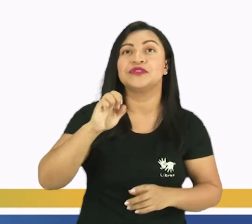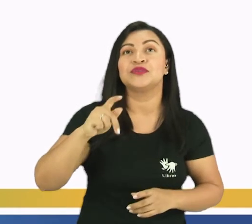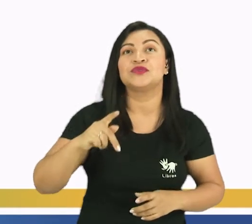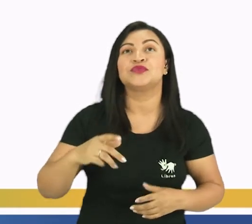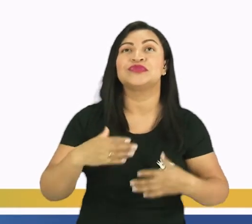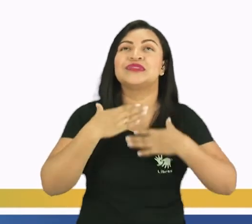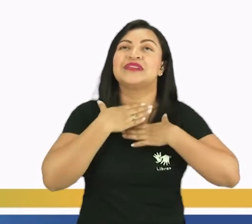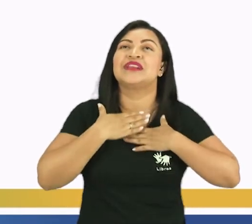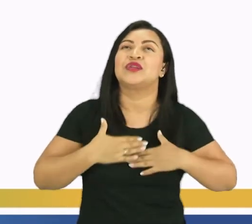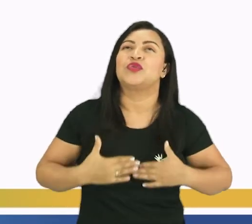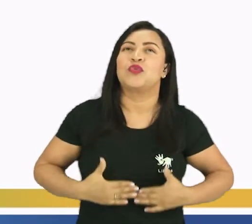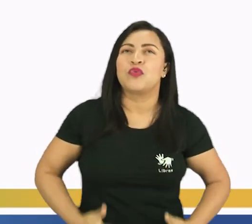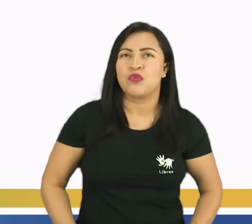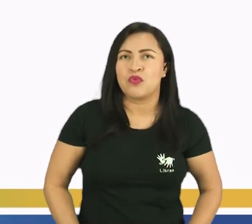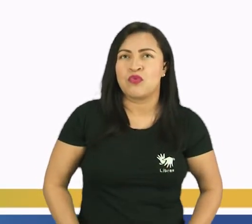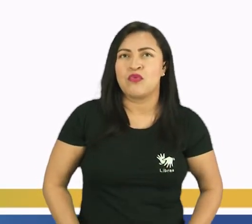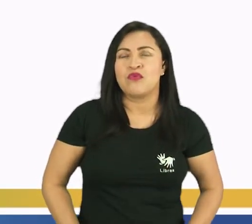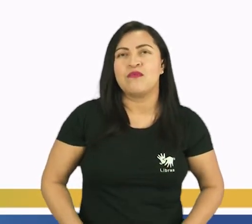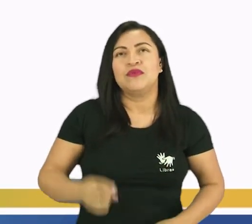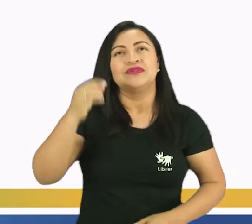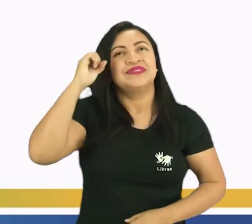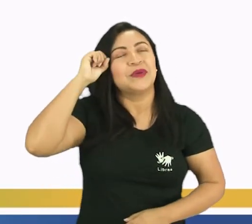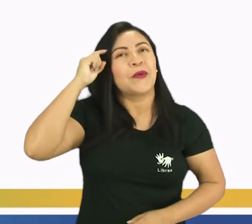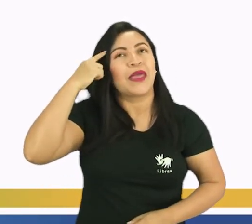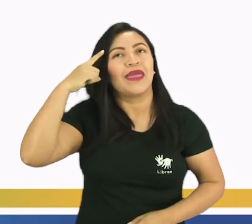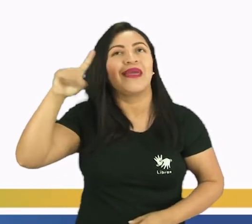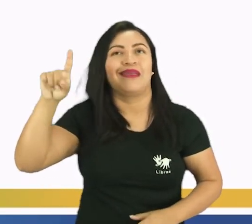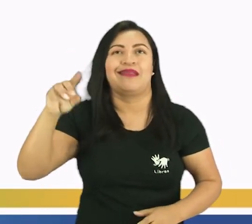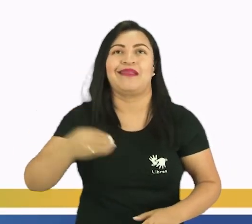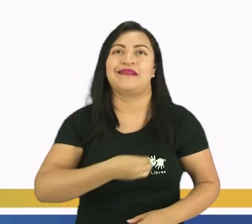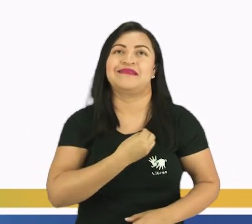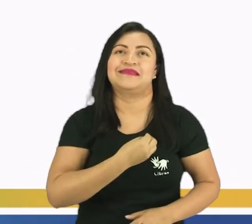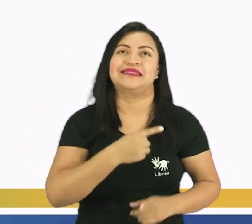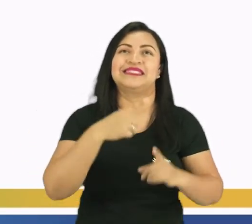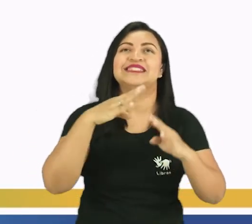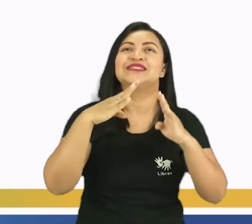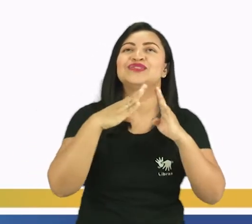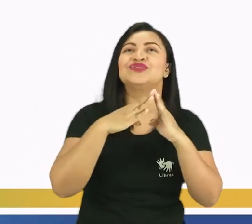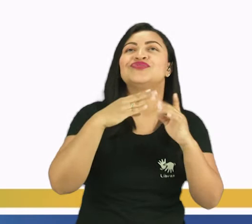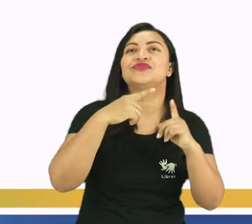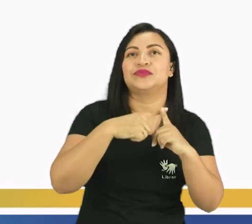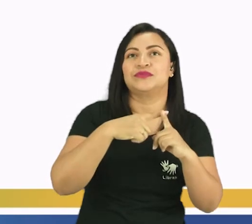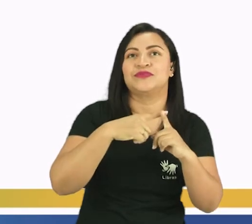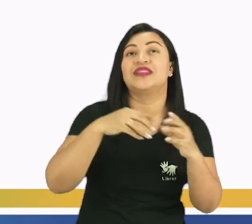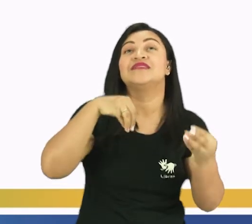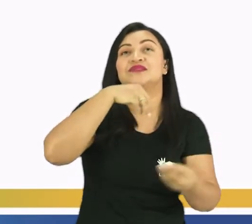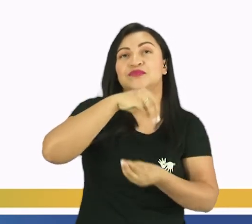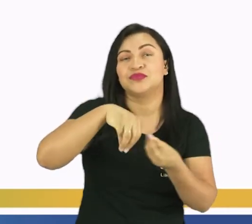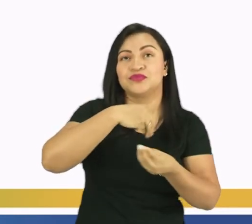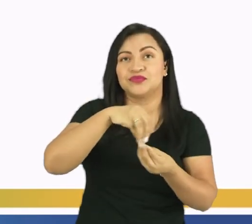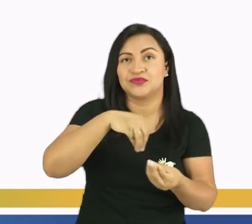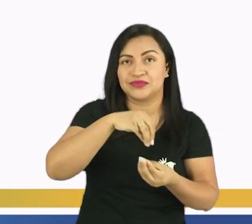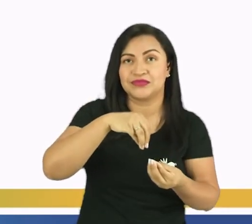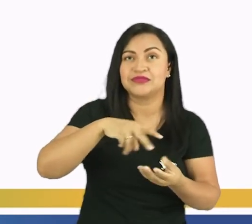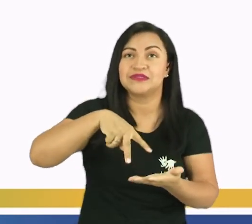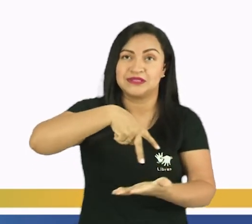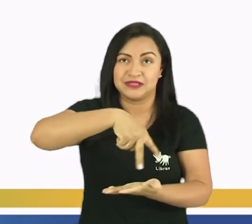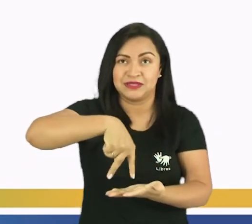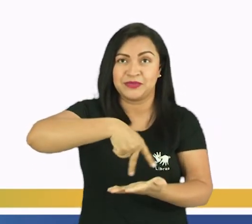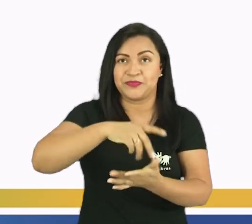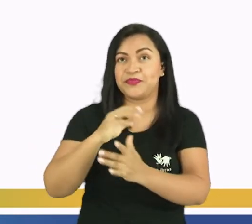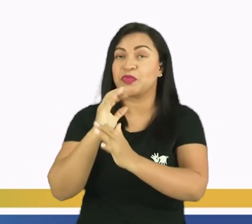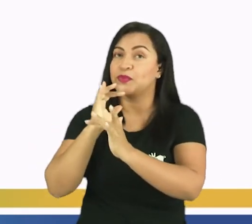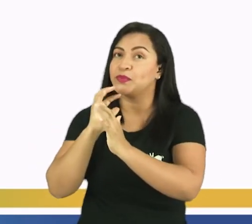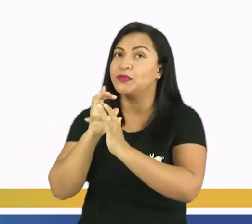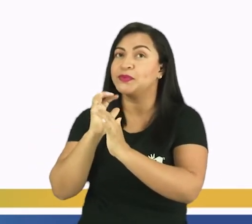dogmas da religião cristã, têm uma presença muito forte e são misturadas aos ritmos entoados em